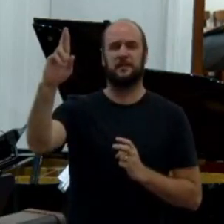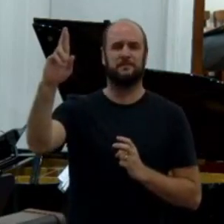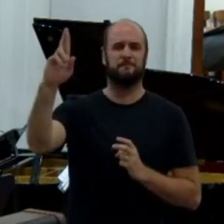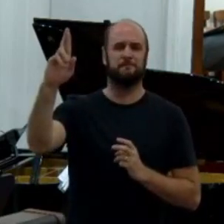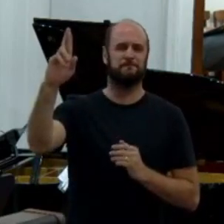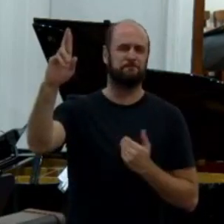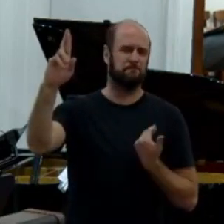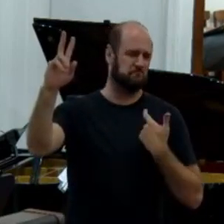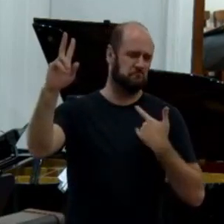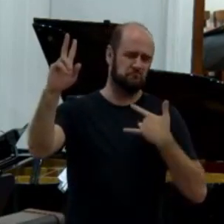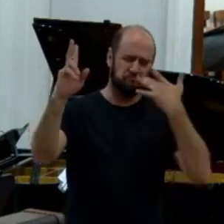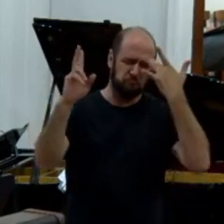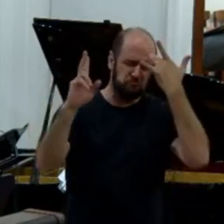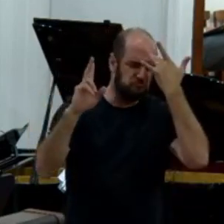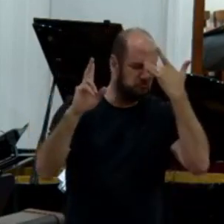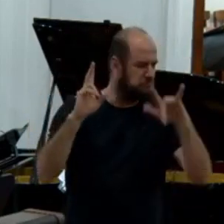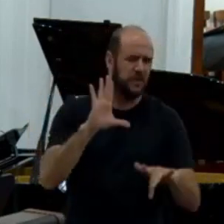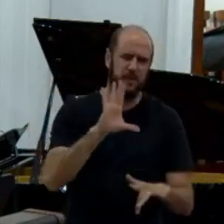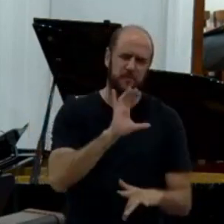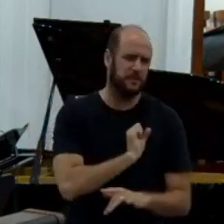nós não sabemos como amar.